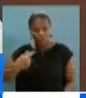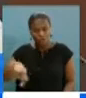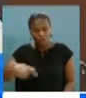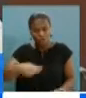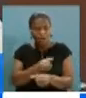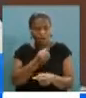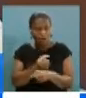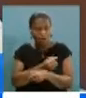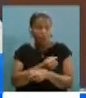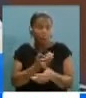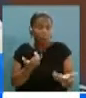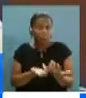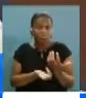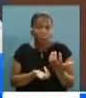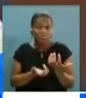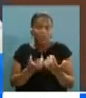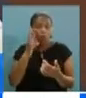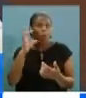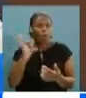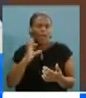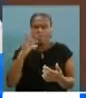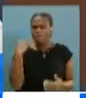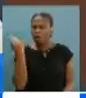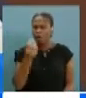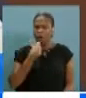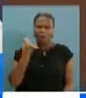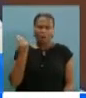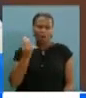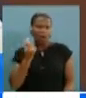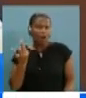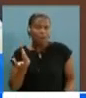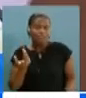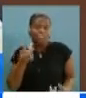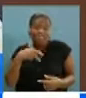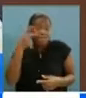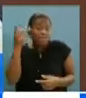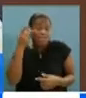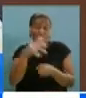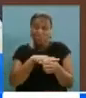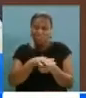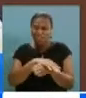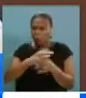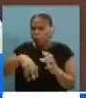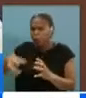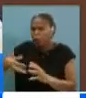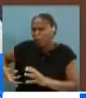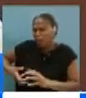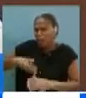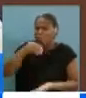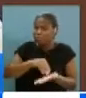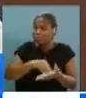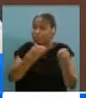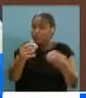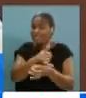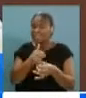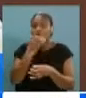trabalhar em hotéis de 5 estrelas, estejam a viver em situações precárias e precaríssimas